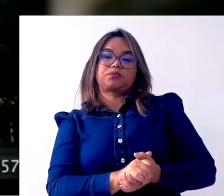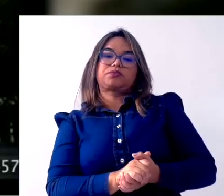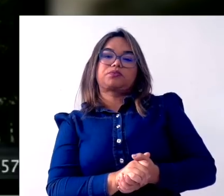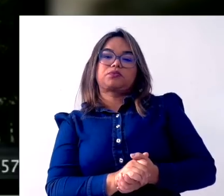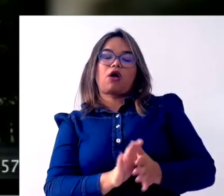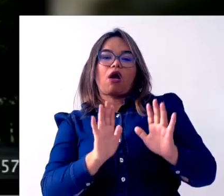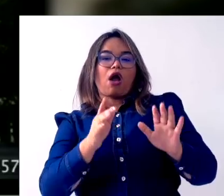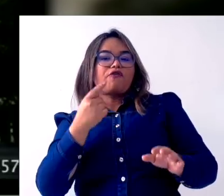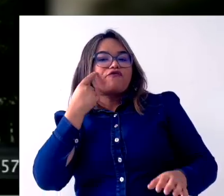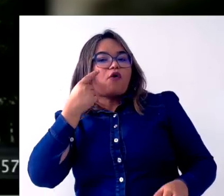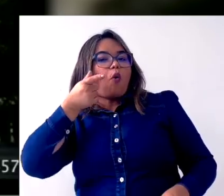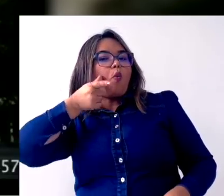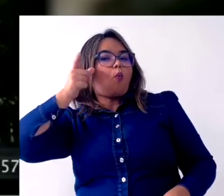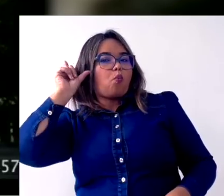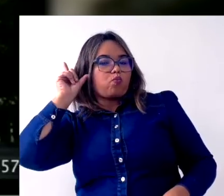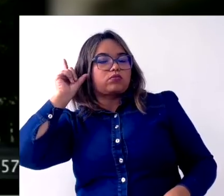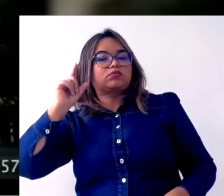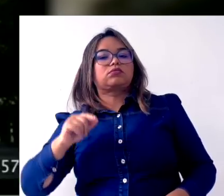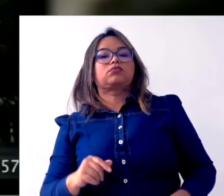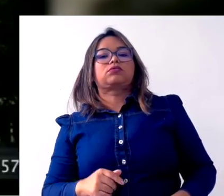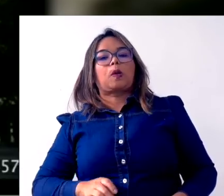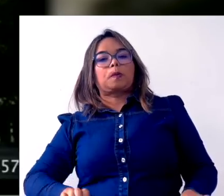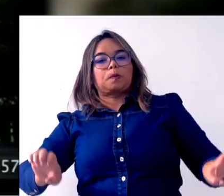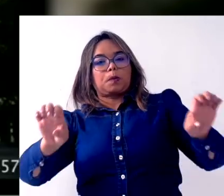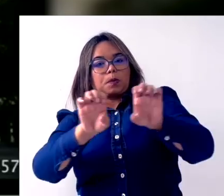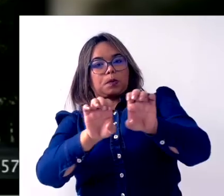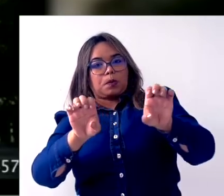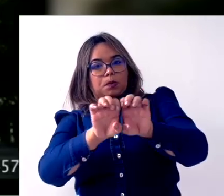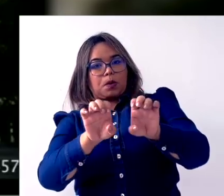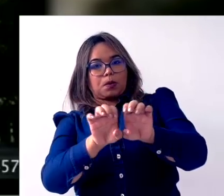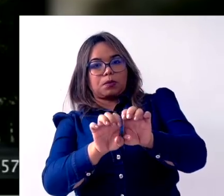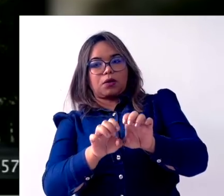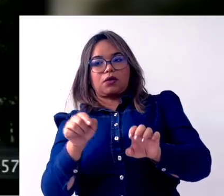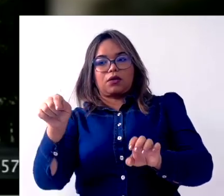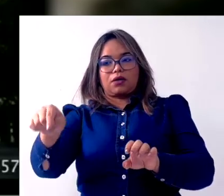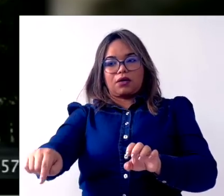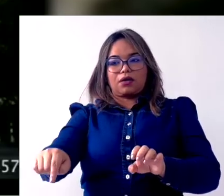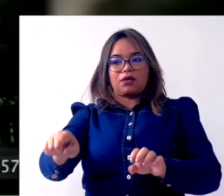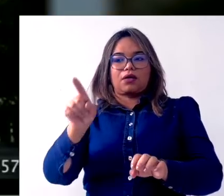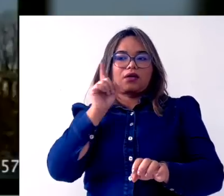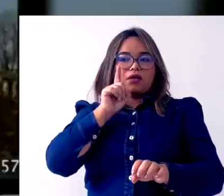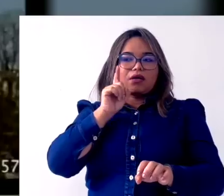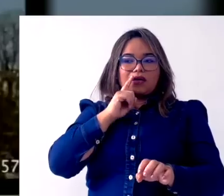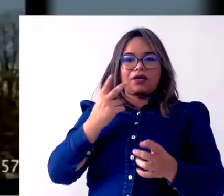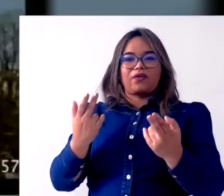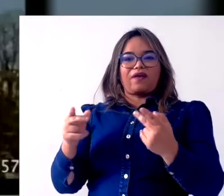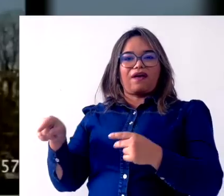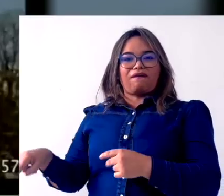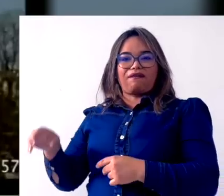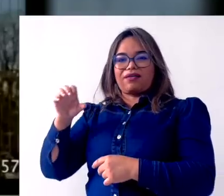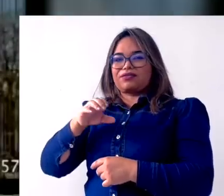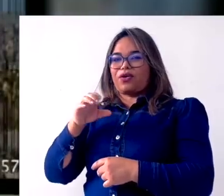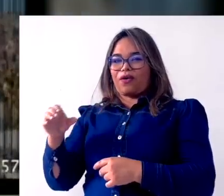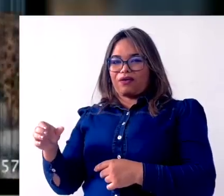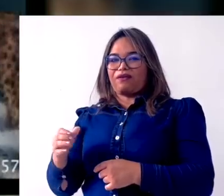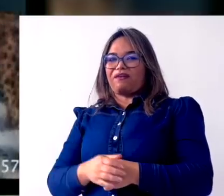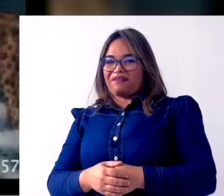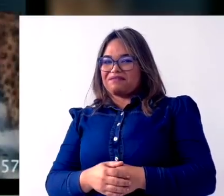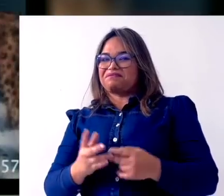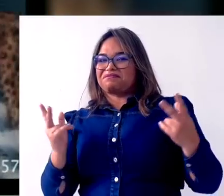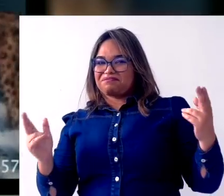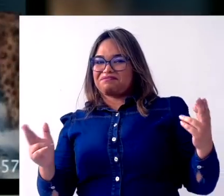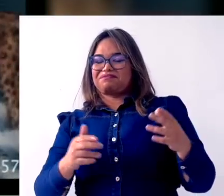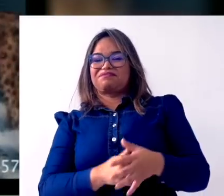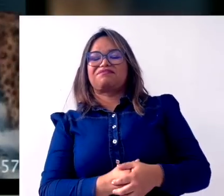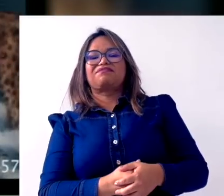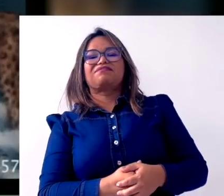que mesmo na arquitetura, um é a imagem do outro? Isso não é fascinante? Então, este